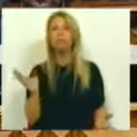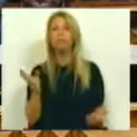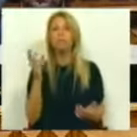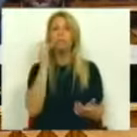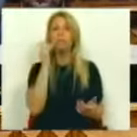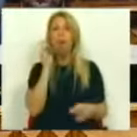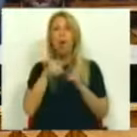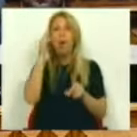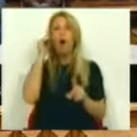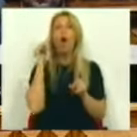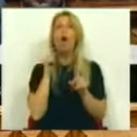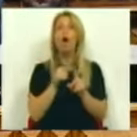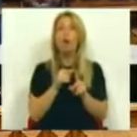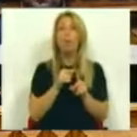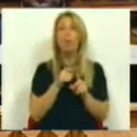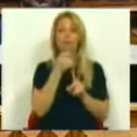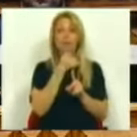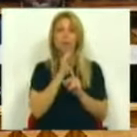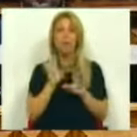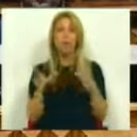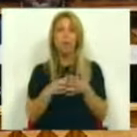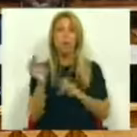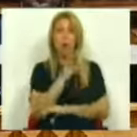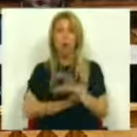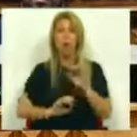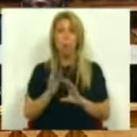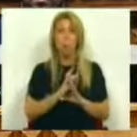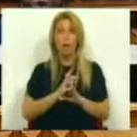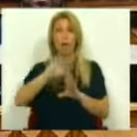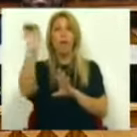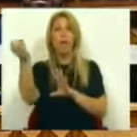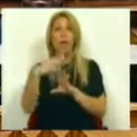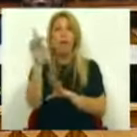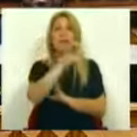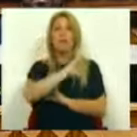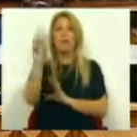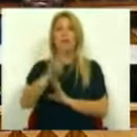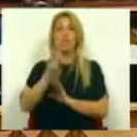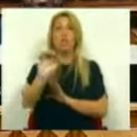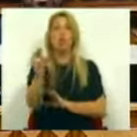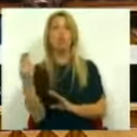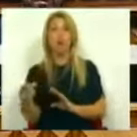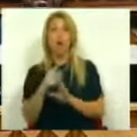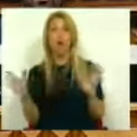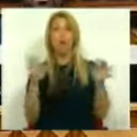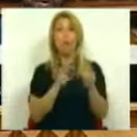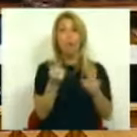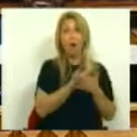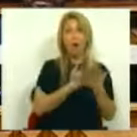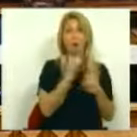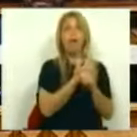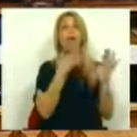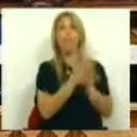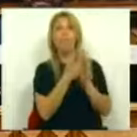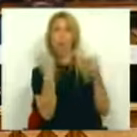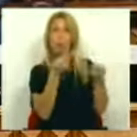alcance da decisão da Comissão Europeia de enviar 600 milhões de euros para a promoção da nossa economia e do nosso emprego.